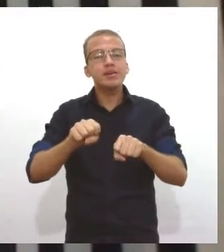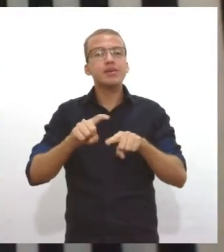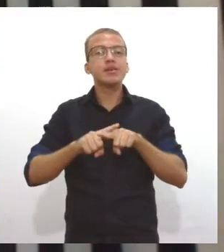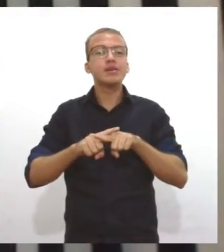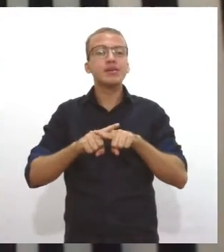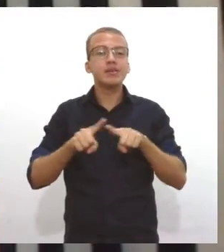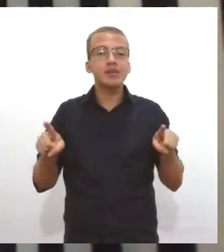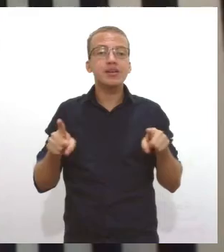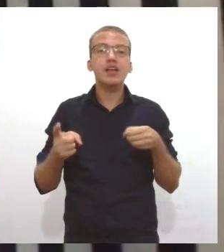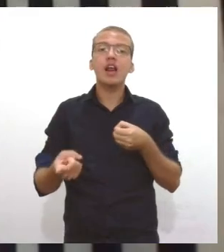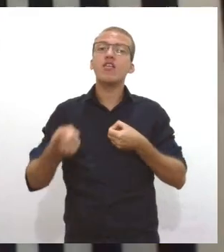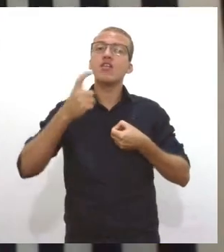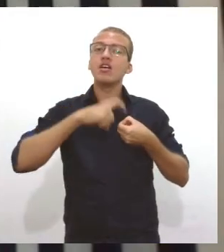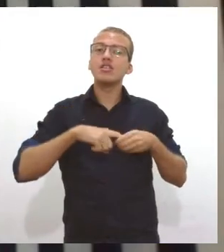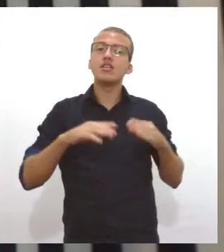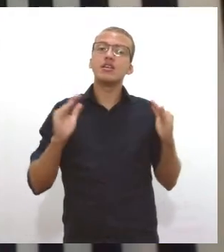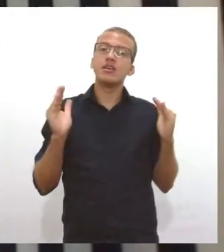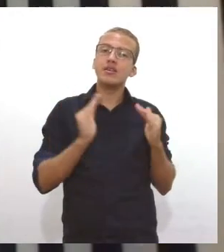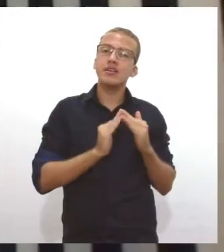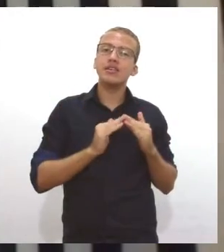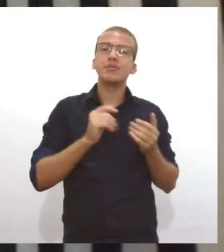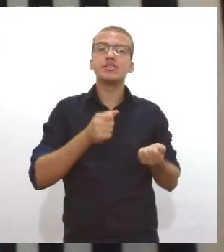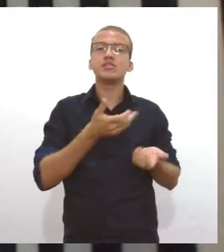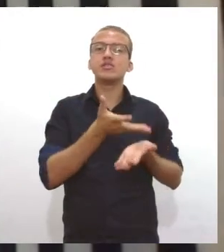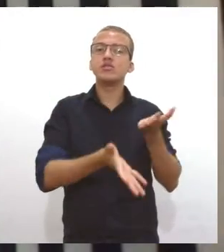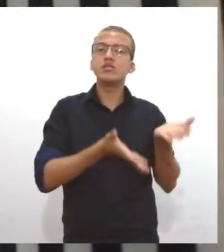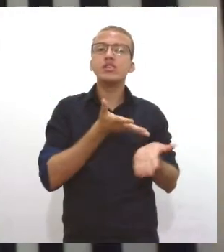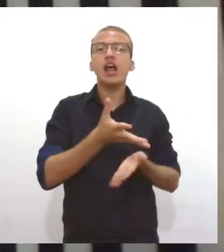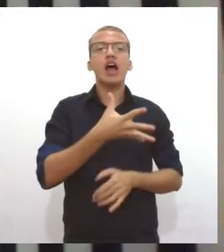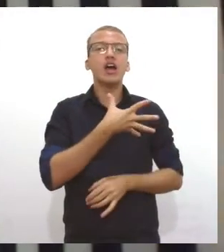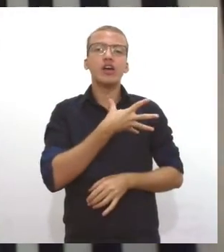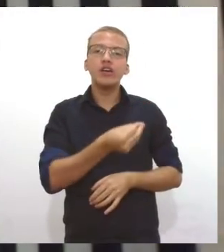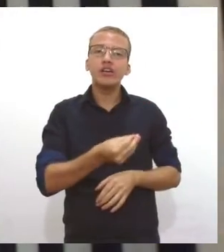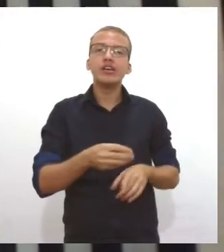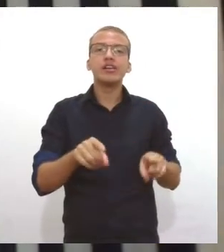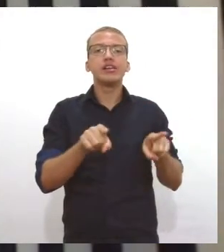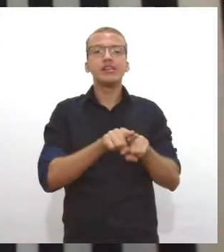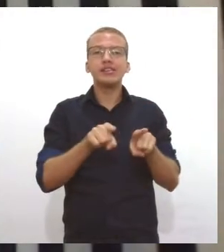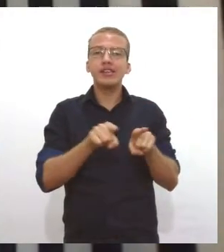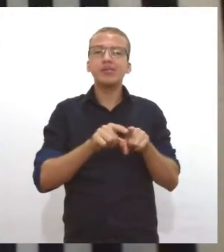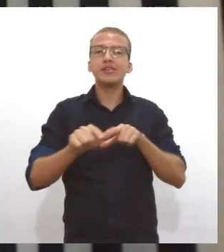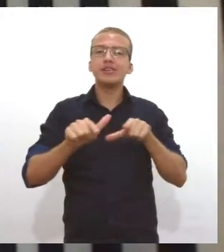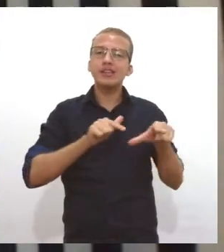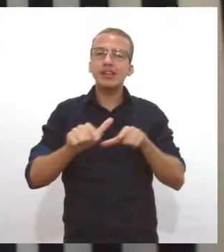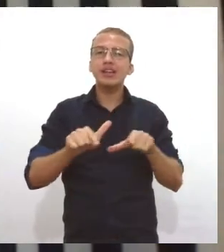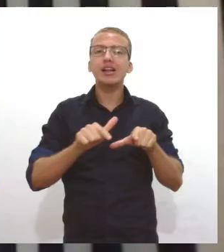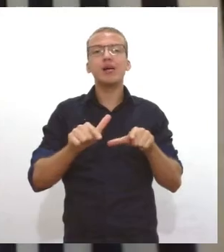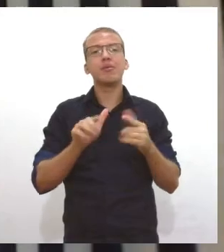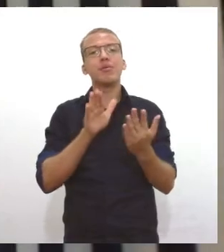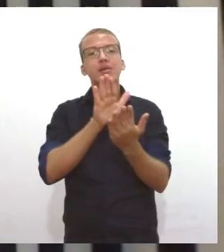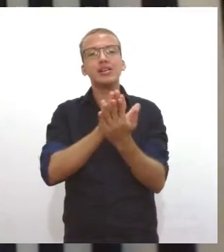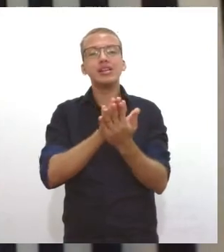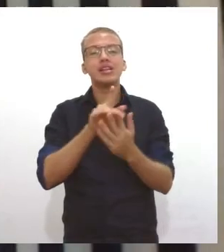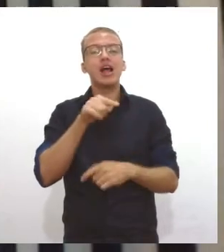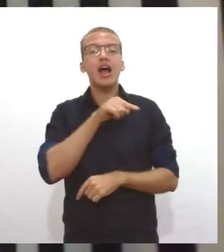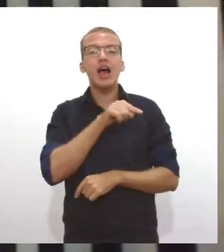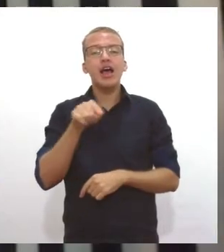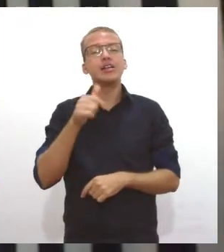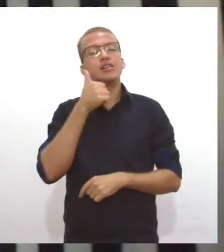voltado para dentro de casa cuidando dos seus filhos participando de trabalho presencial esse fez com que elas tivessem